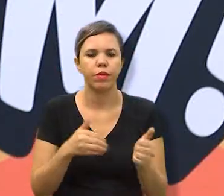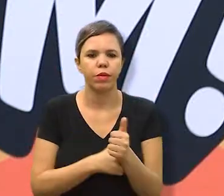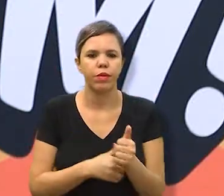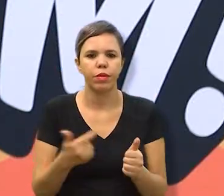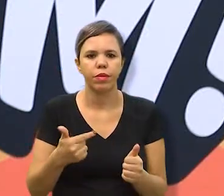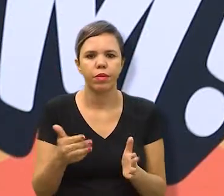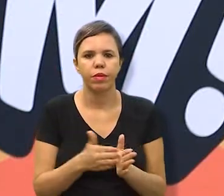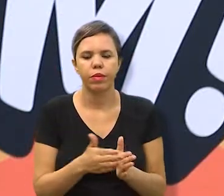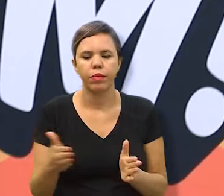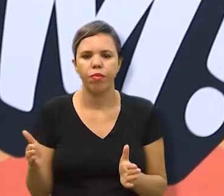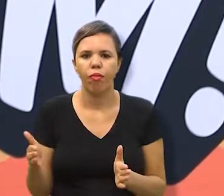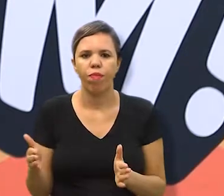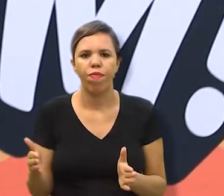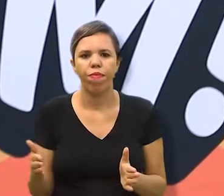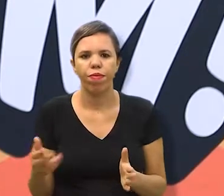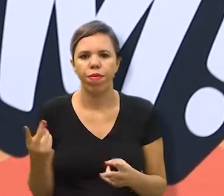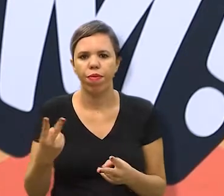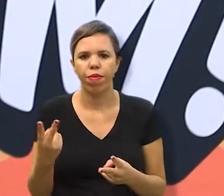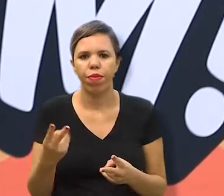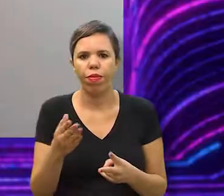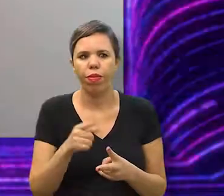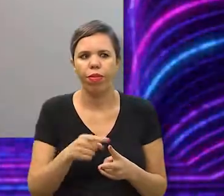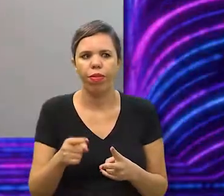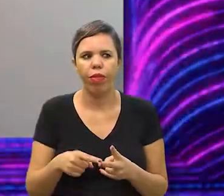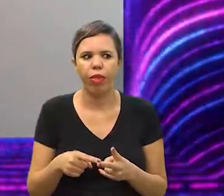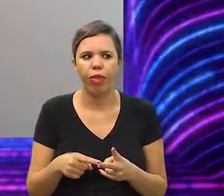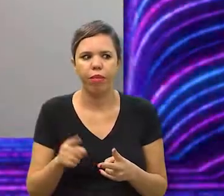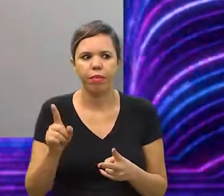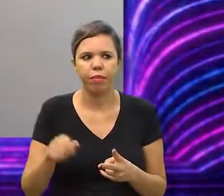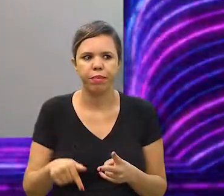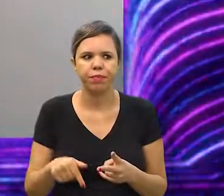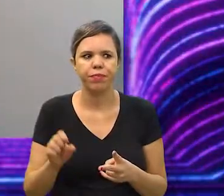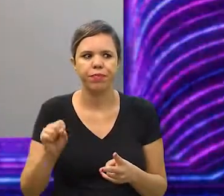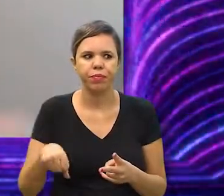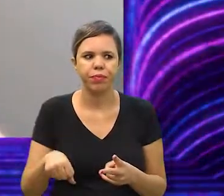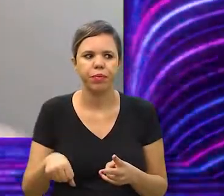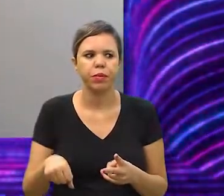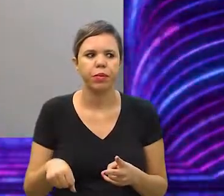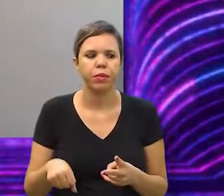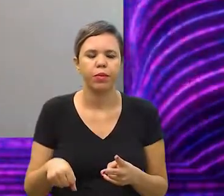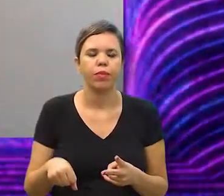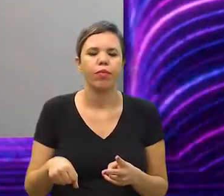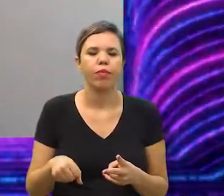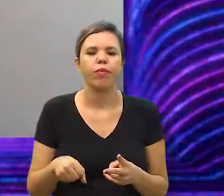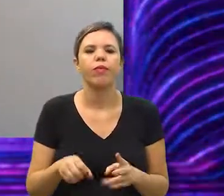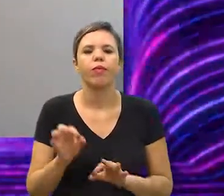volume 2, né, das 2 partes. Isso. O Monstruário é